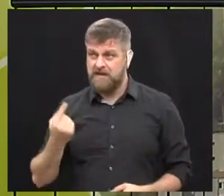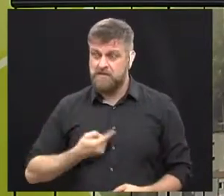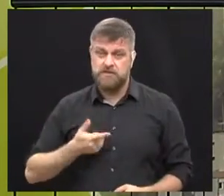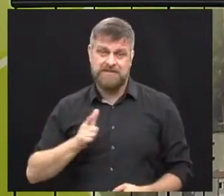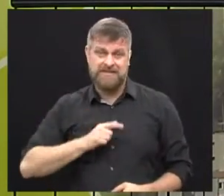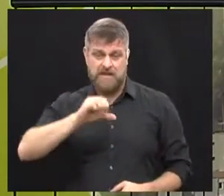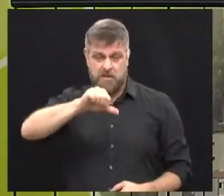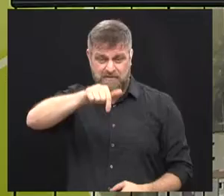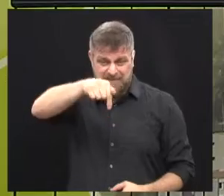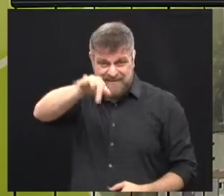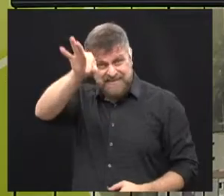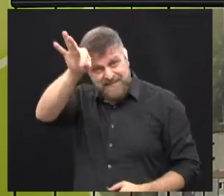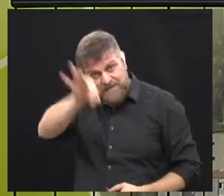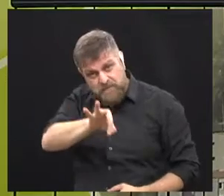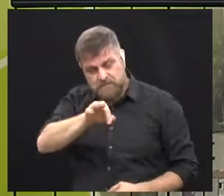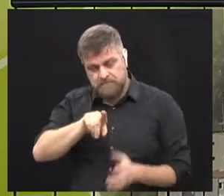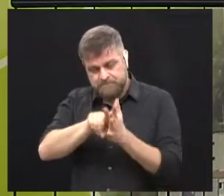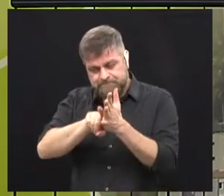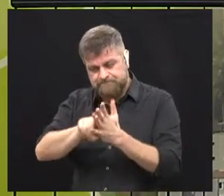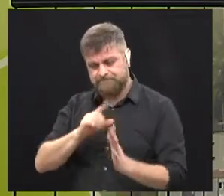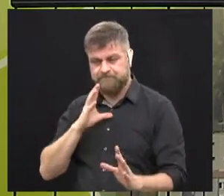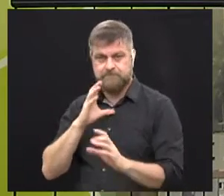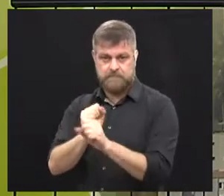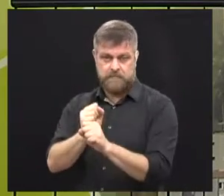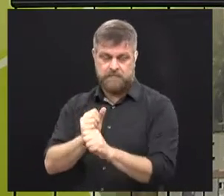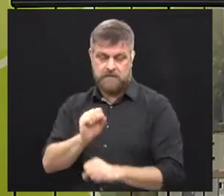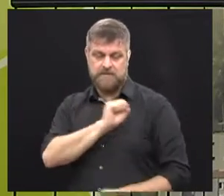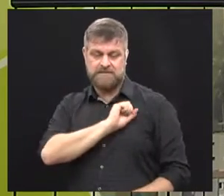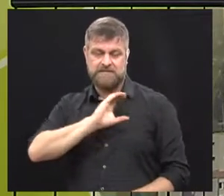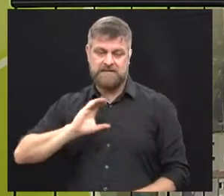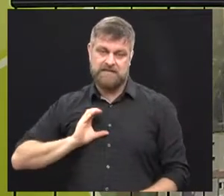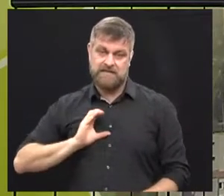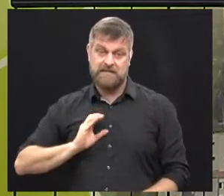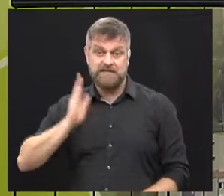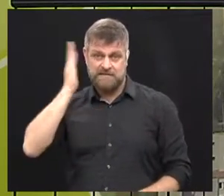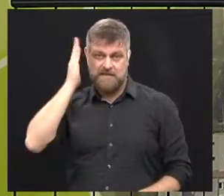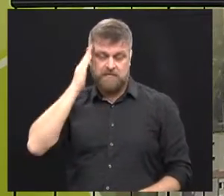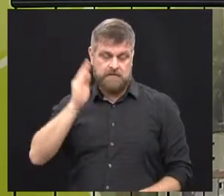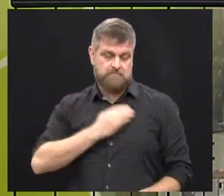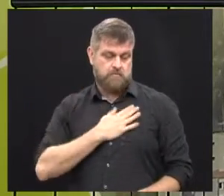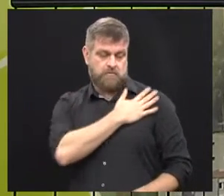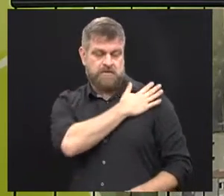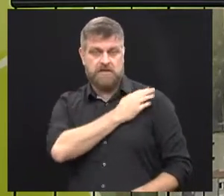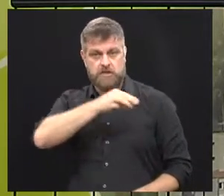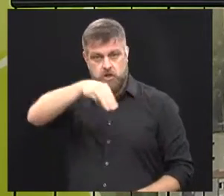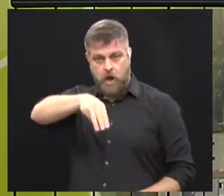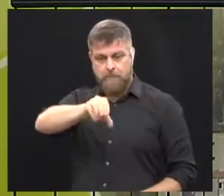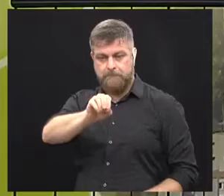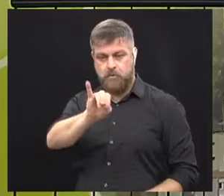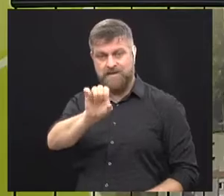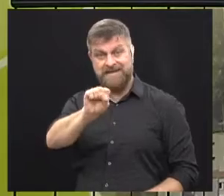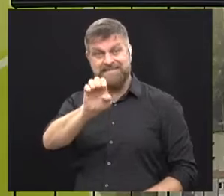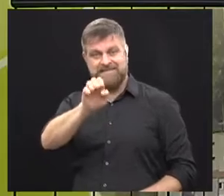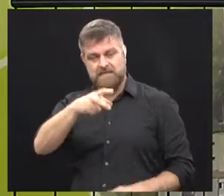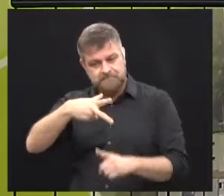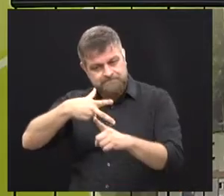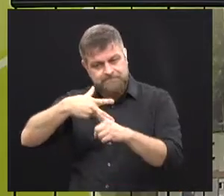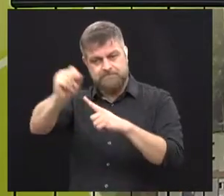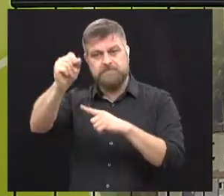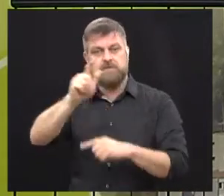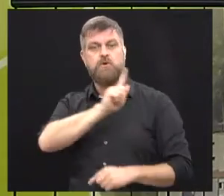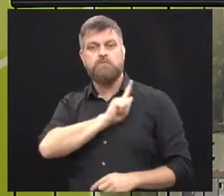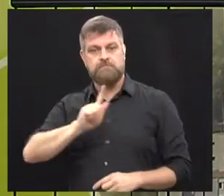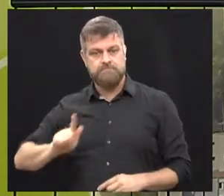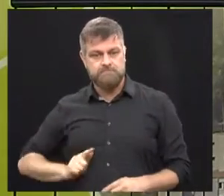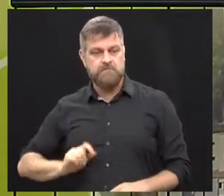tem 97% das urnas apuradas em Santa Catarina, portanto, o comandante Moisés, do PSL, eleito